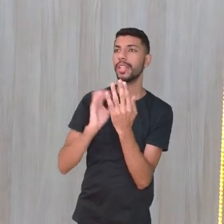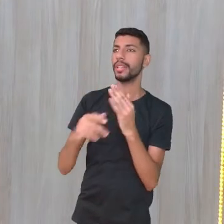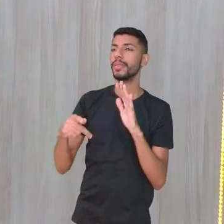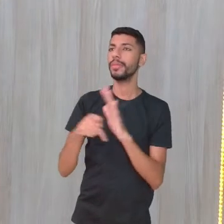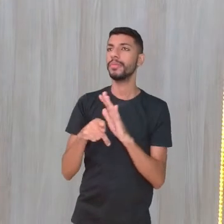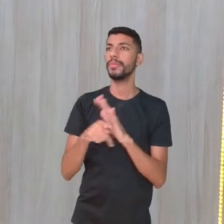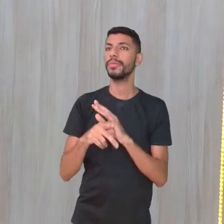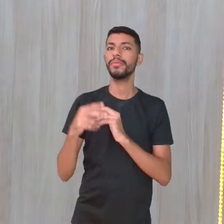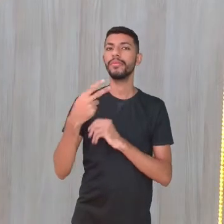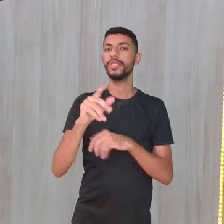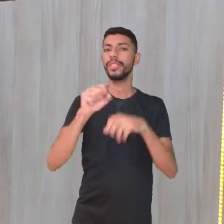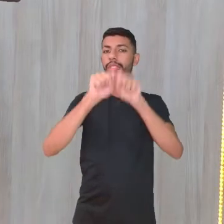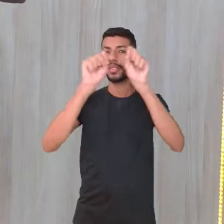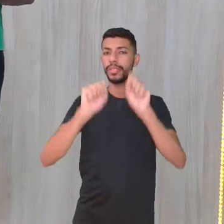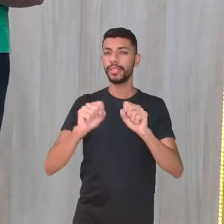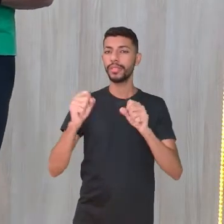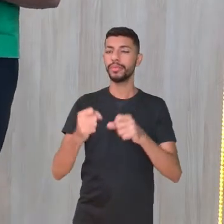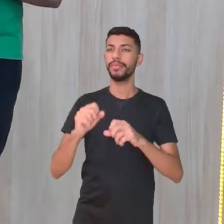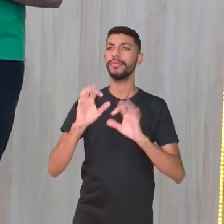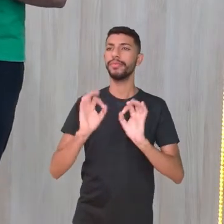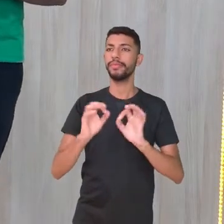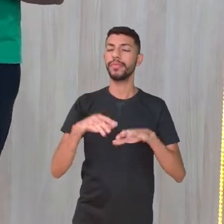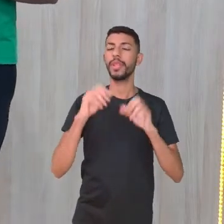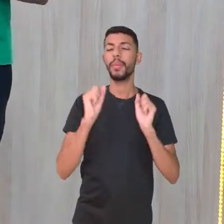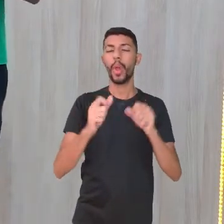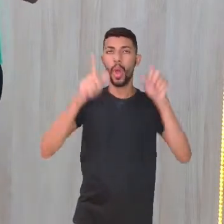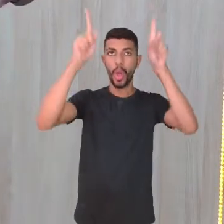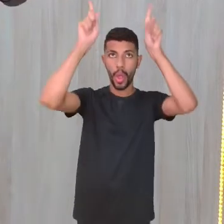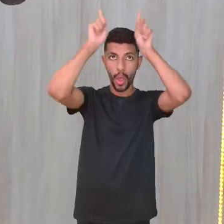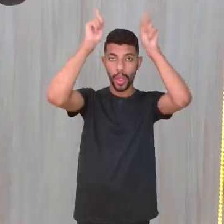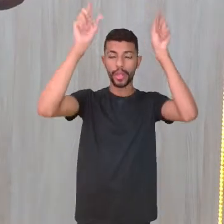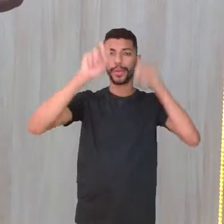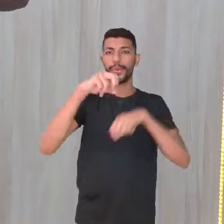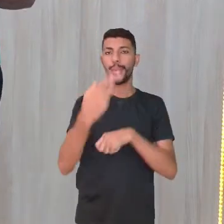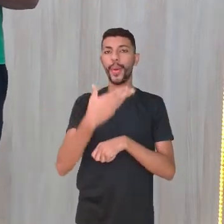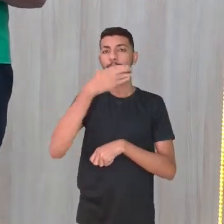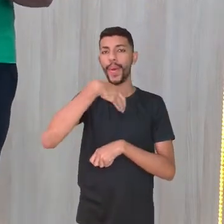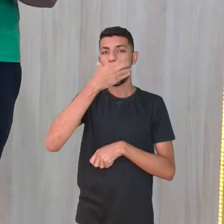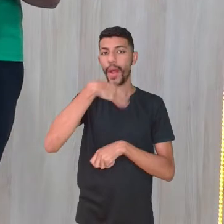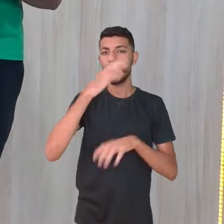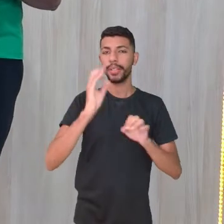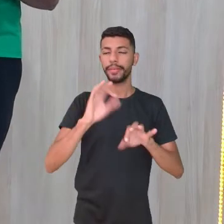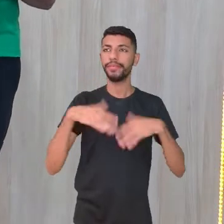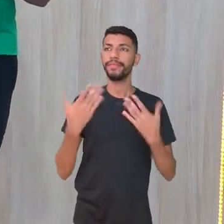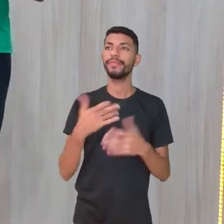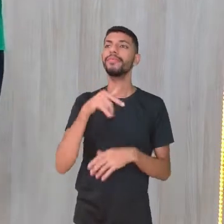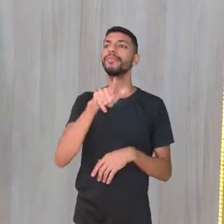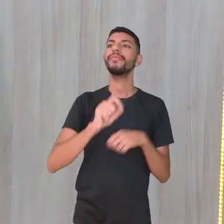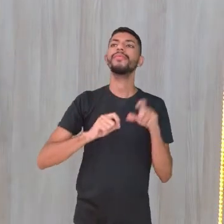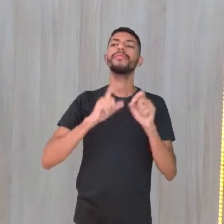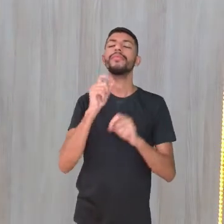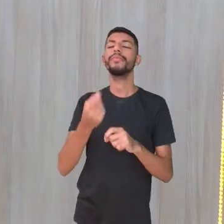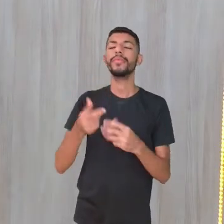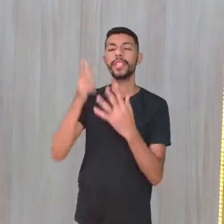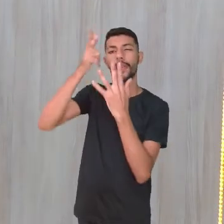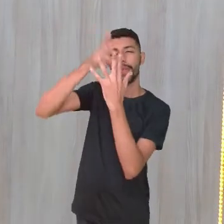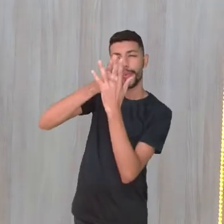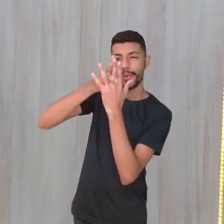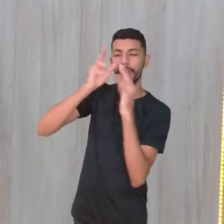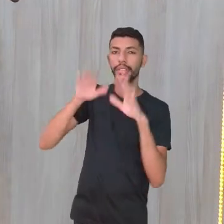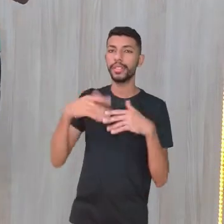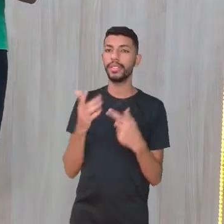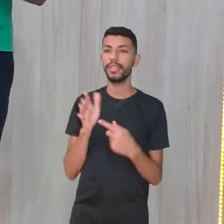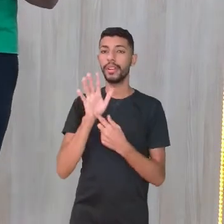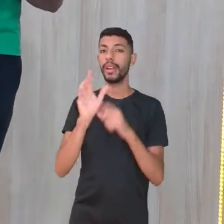do seu sistema operacional, seja ele Android ou iOS. E aí, quando você colocar a câmera, vai acontecer